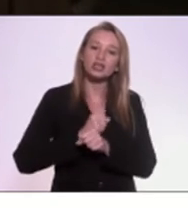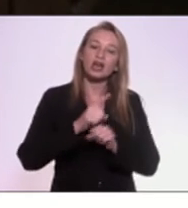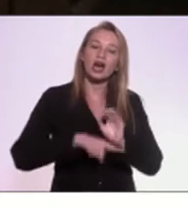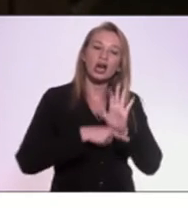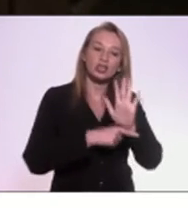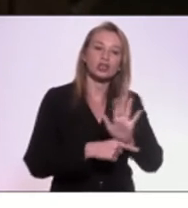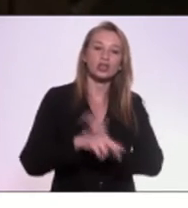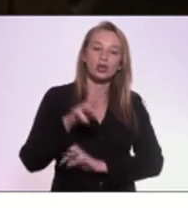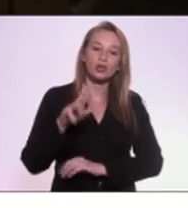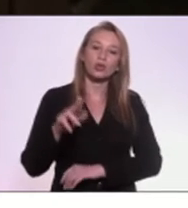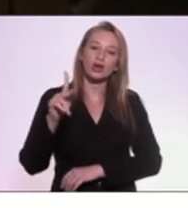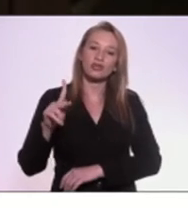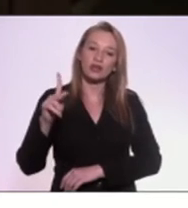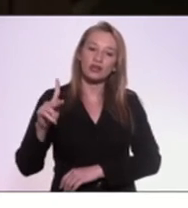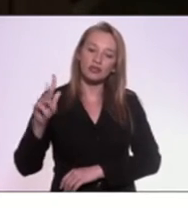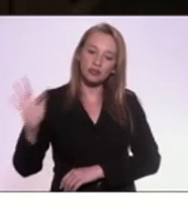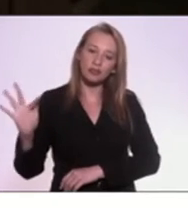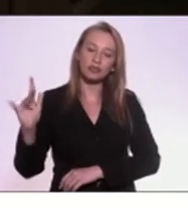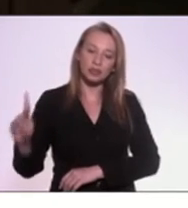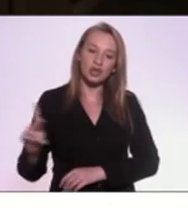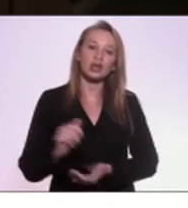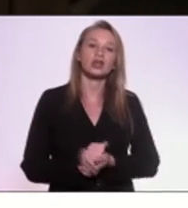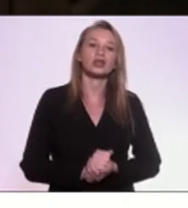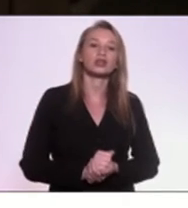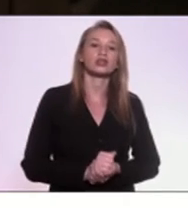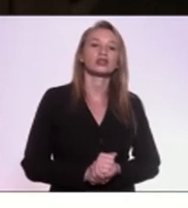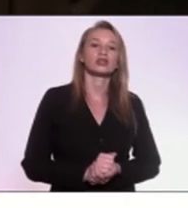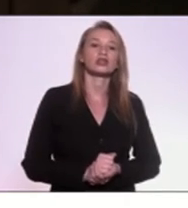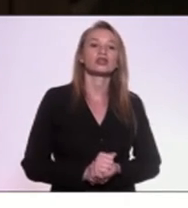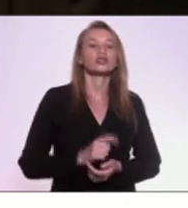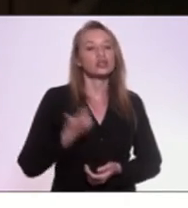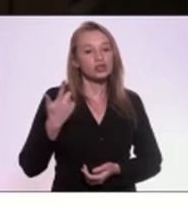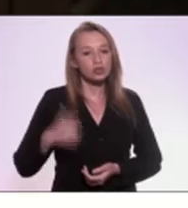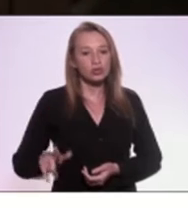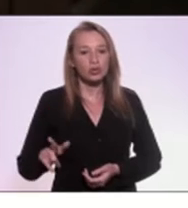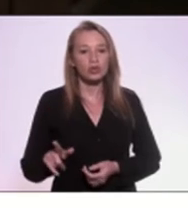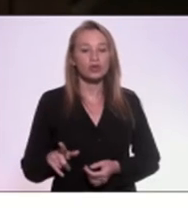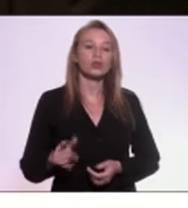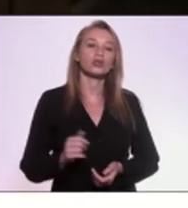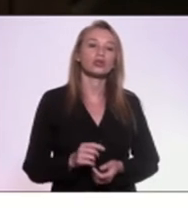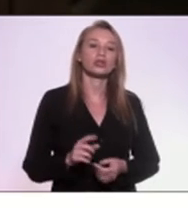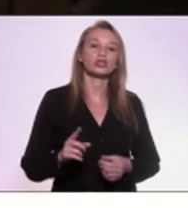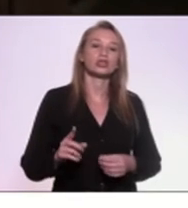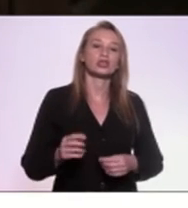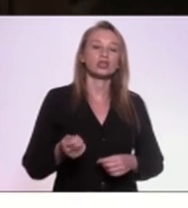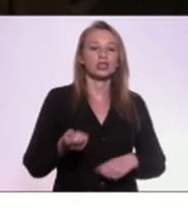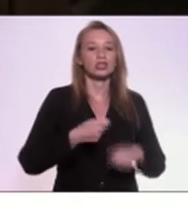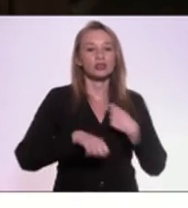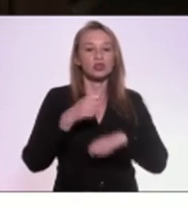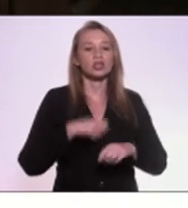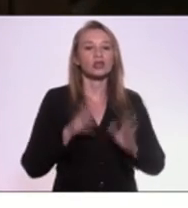FFP, se recolocou à disposição da instituição para participar de um novo ciclo de gestão, agora como